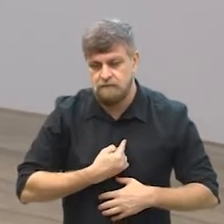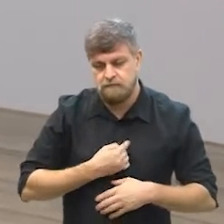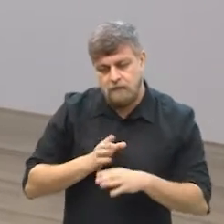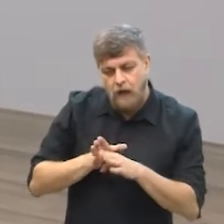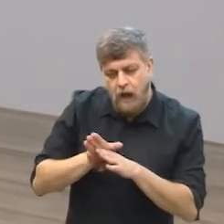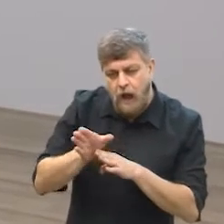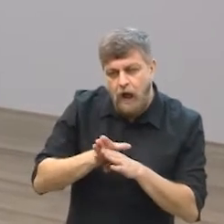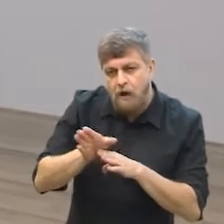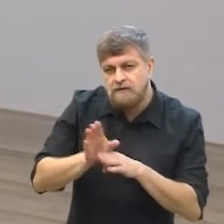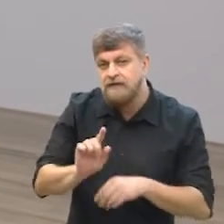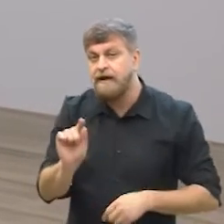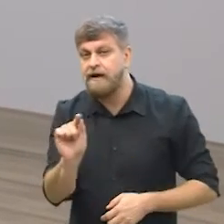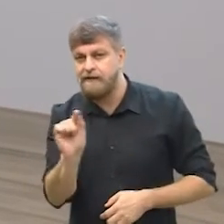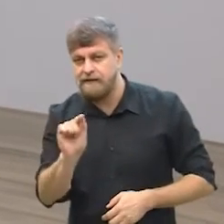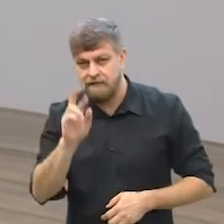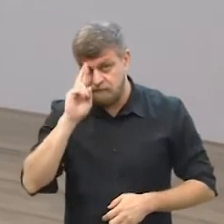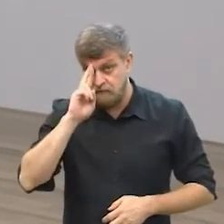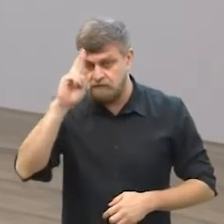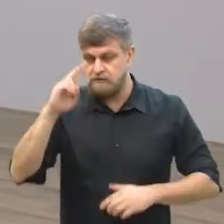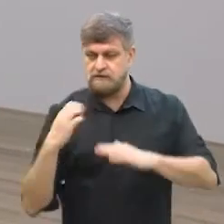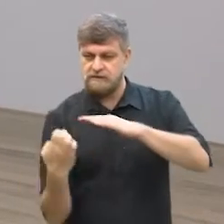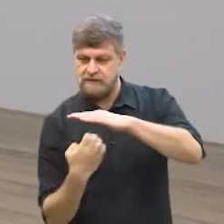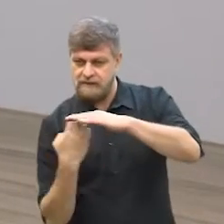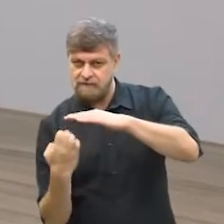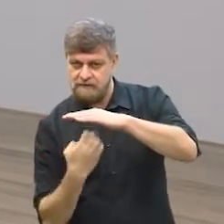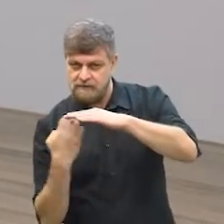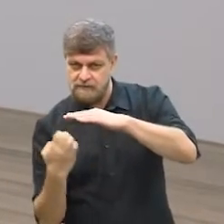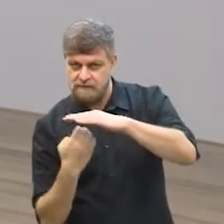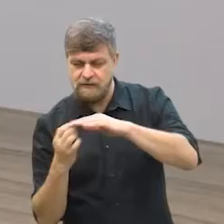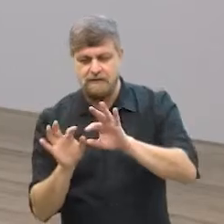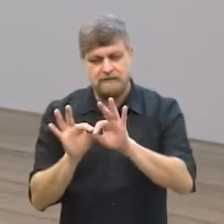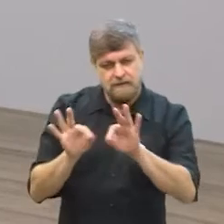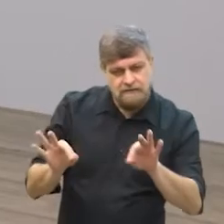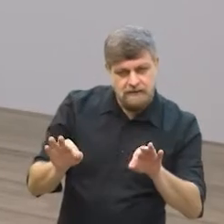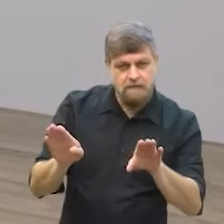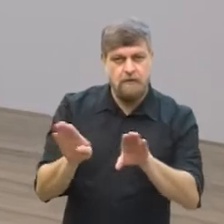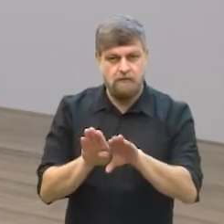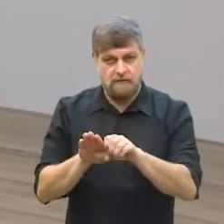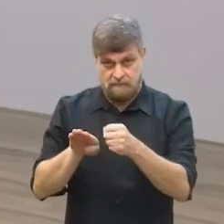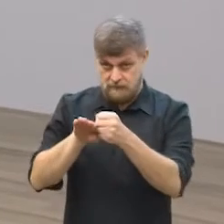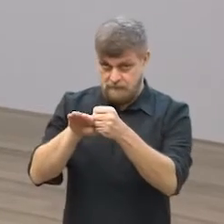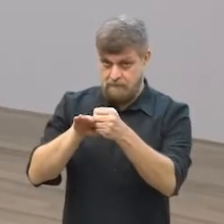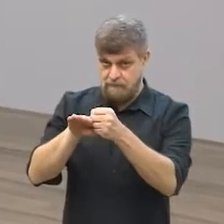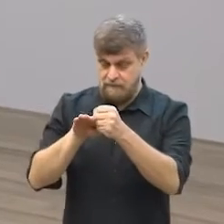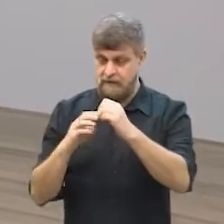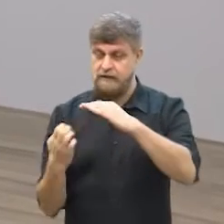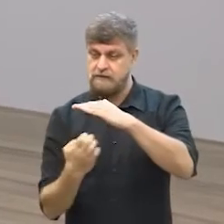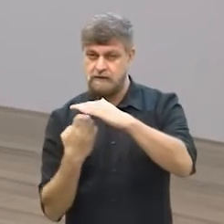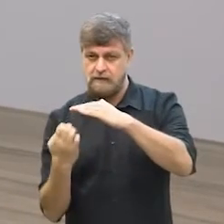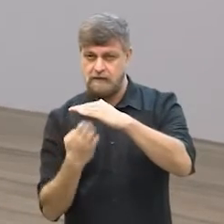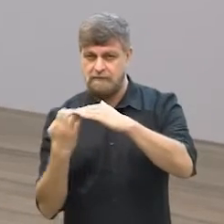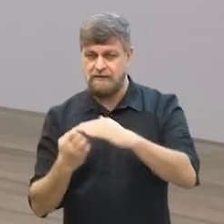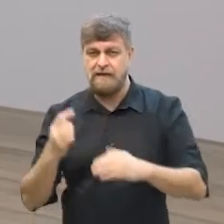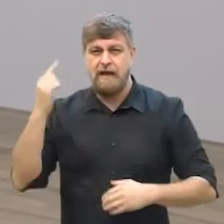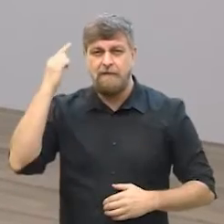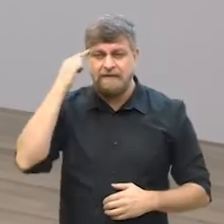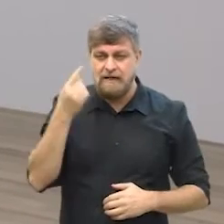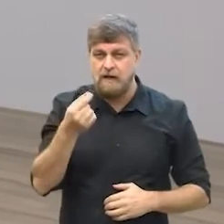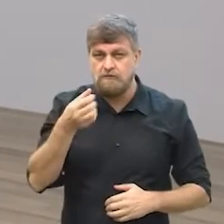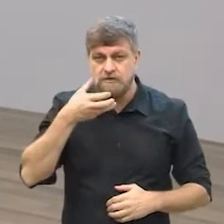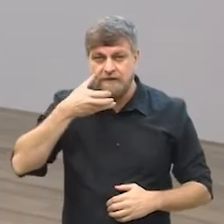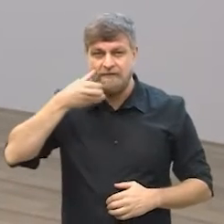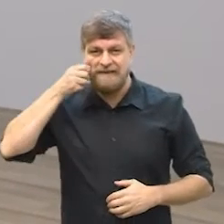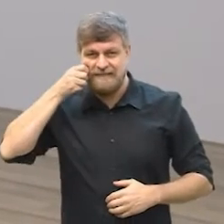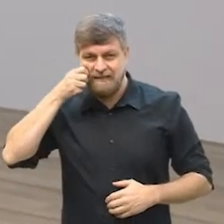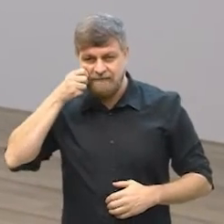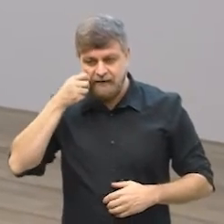direcionar o nosso recado para os empresários, né? As pequenas empresas, médias empresas, para a gente falar a respeito da saúde